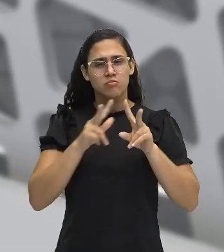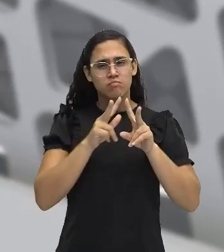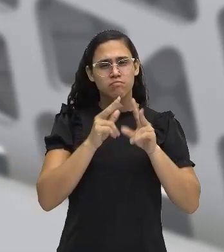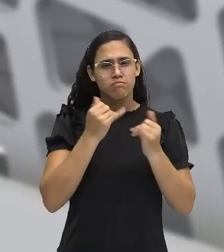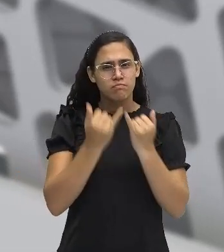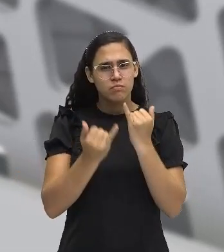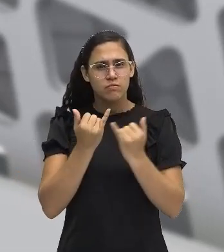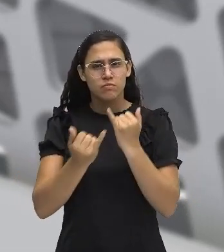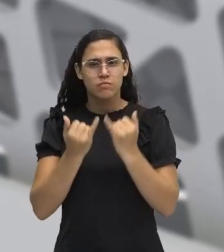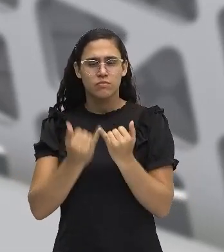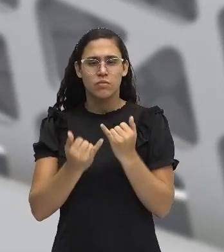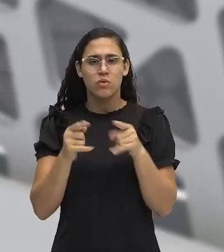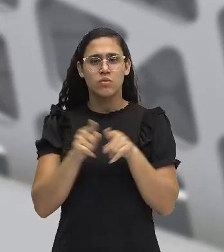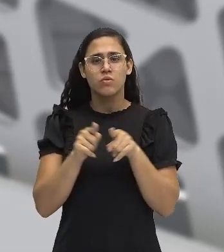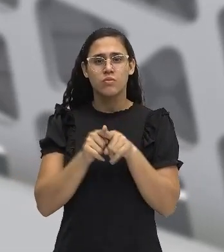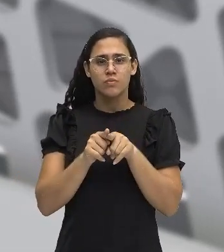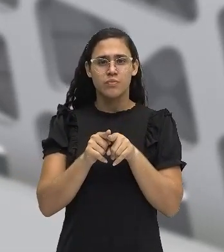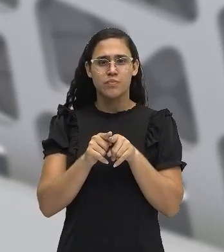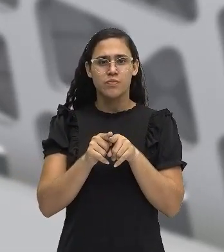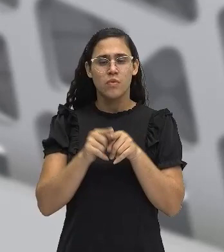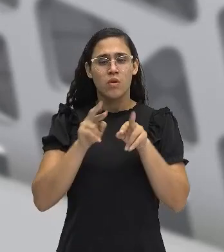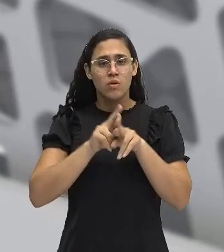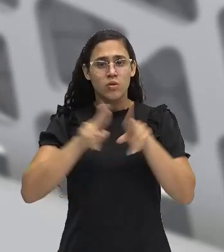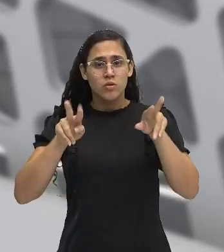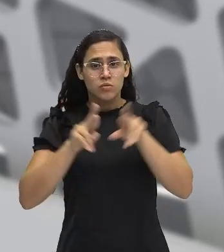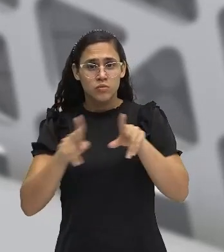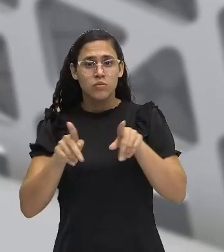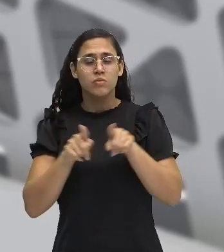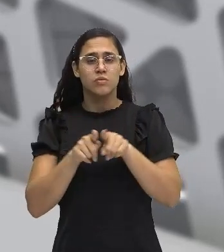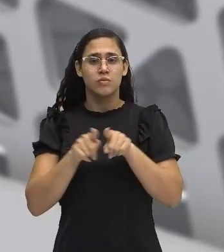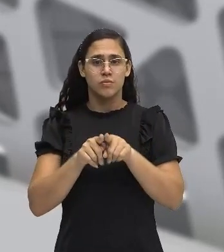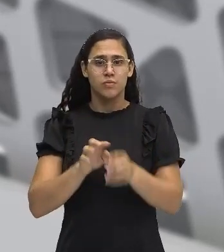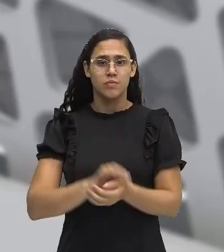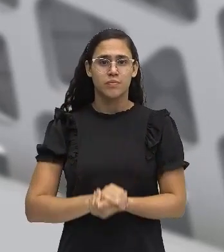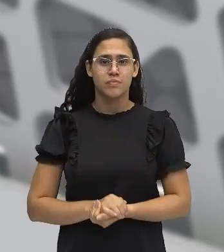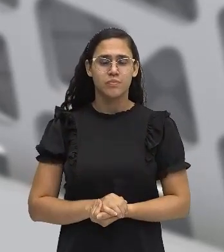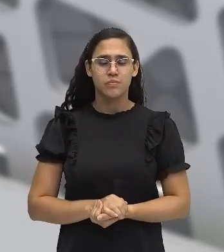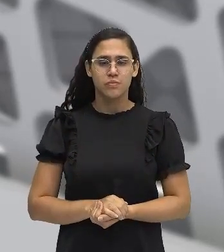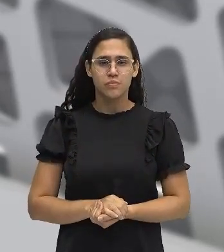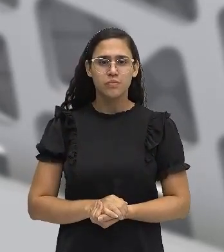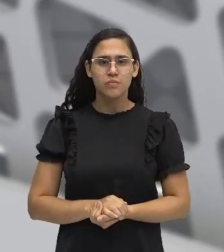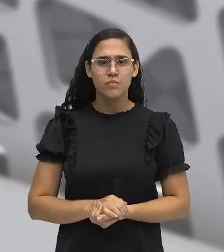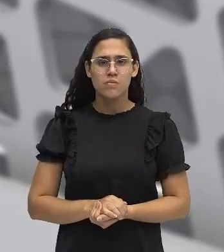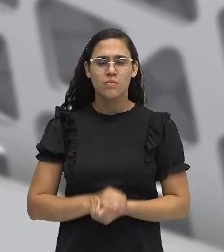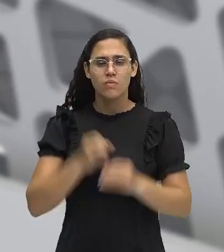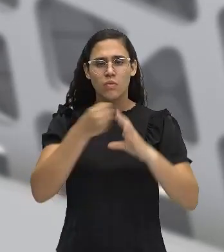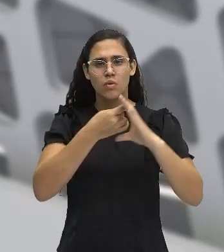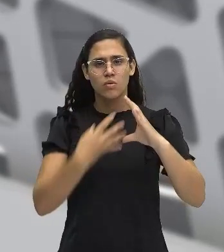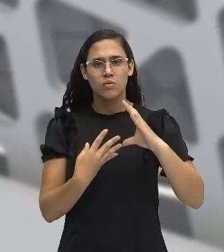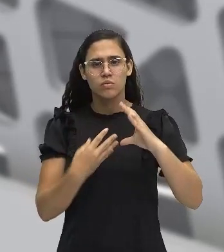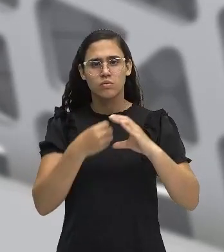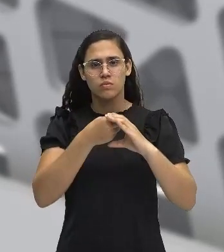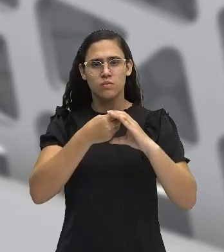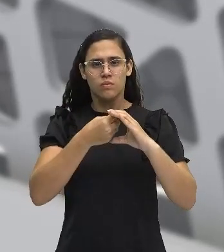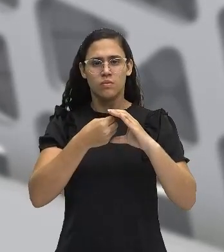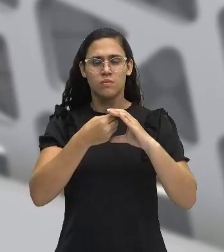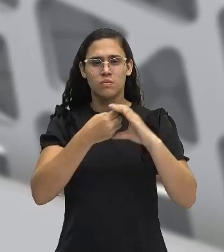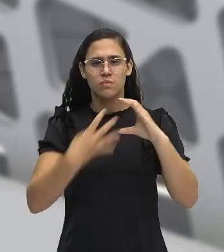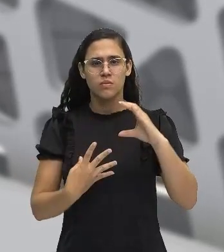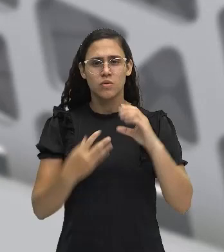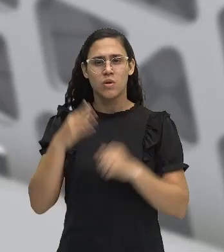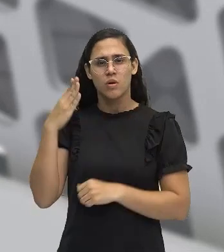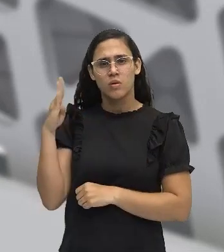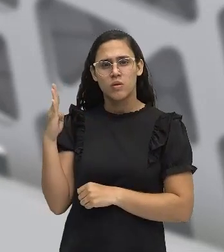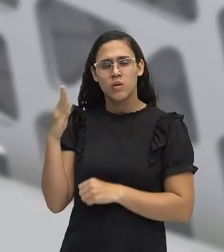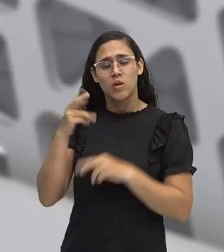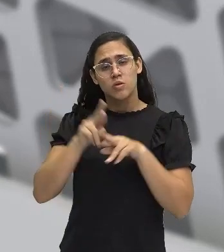parecidas, tem às vezes um funcionamento diferente, né? Ou ainda uma característica ali, uma herança embriológica